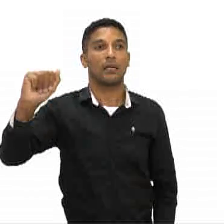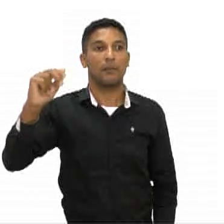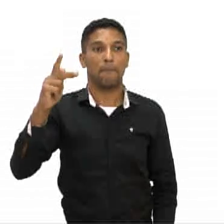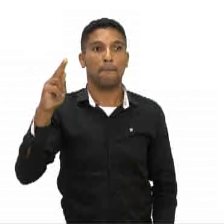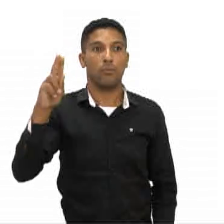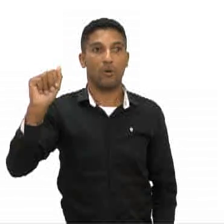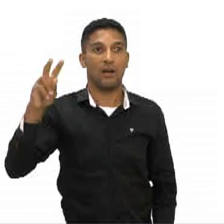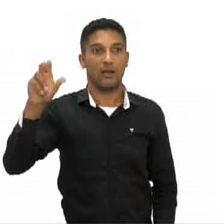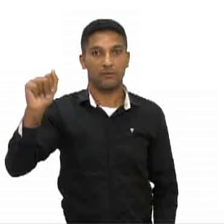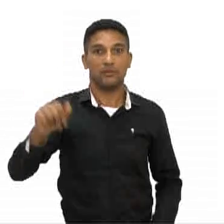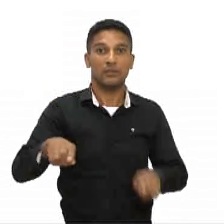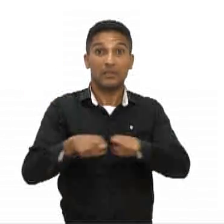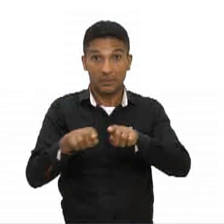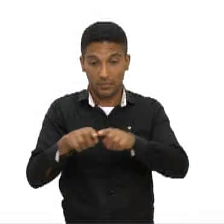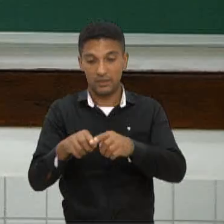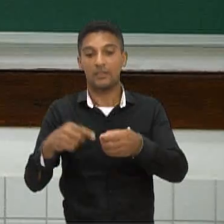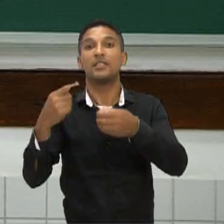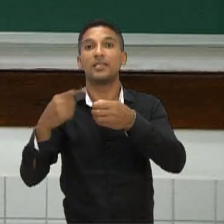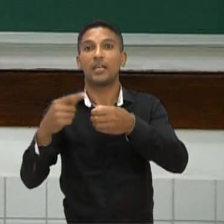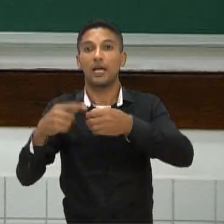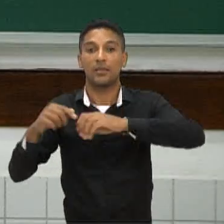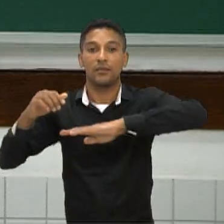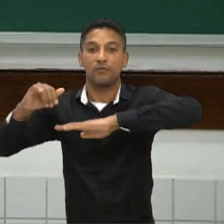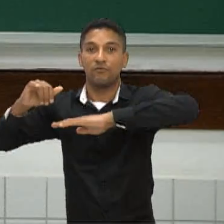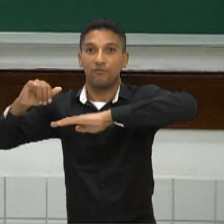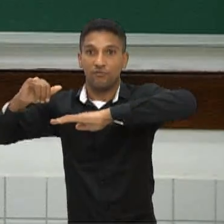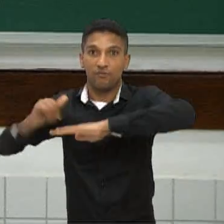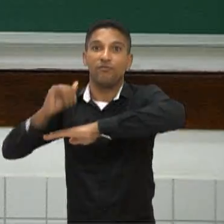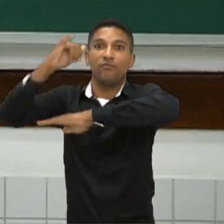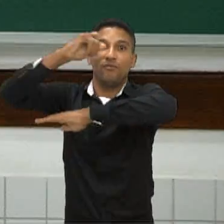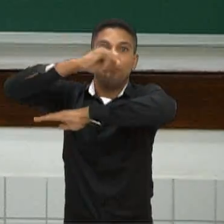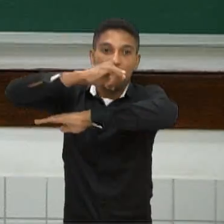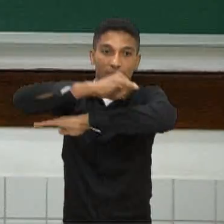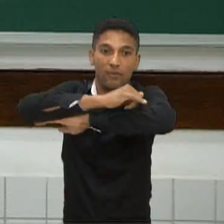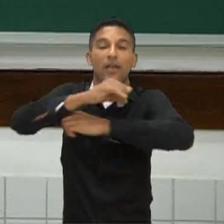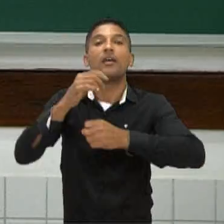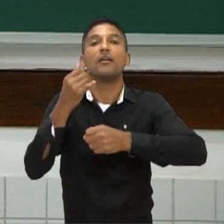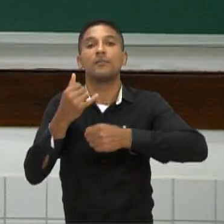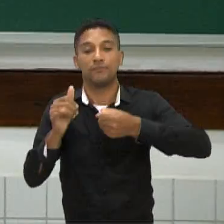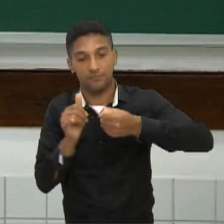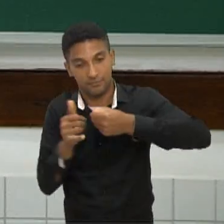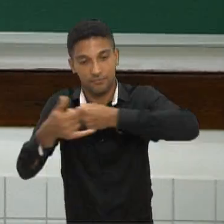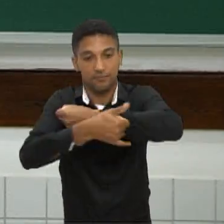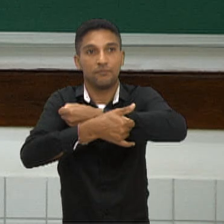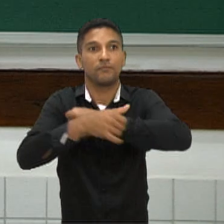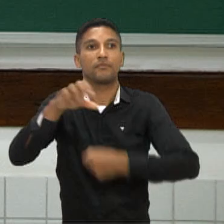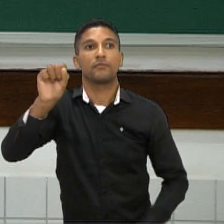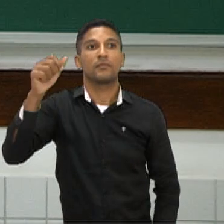nós temos o aeroporto, por isso que também tem uma grande importância na região.